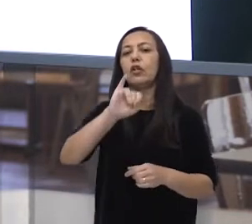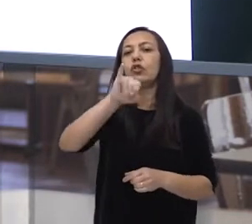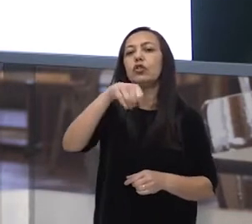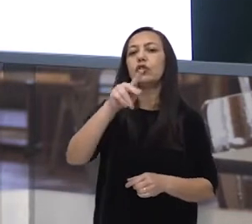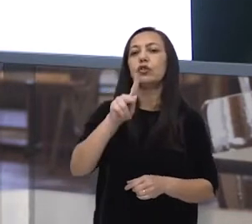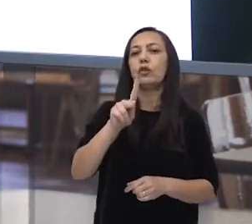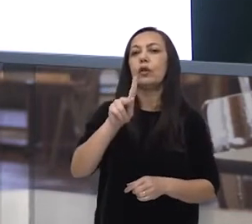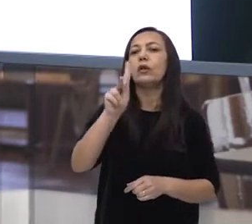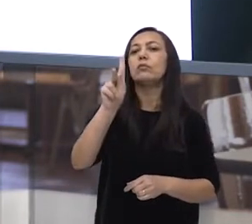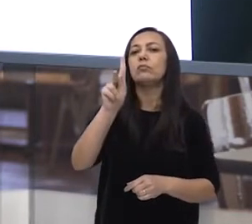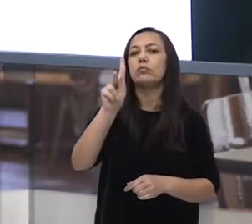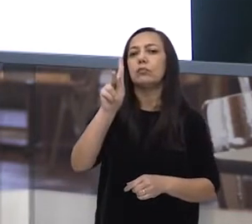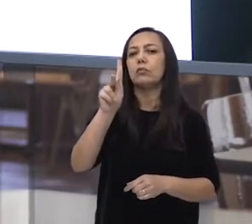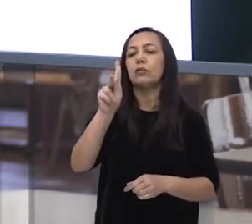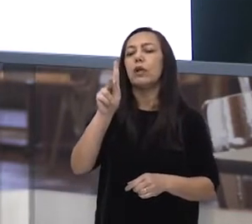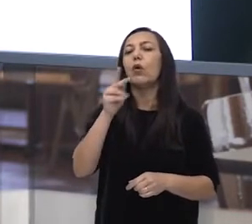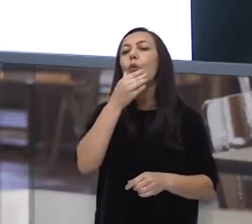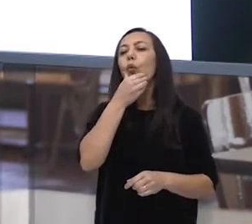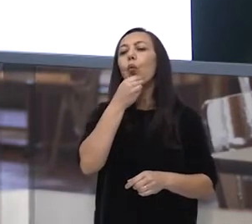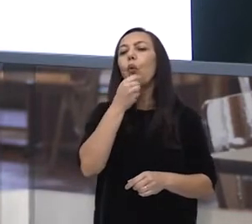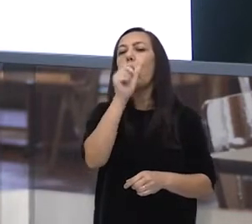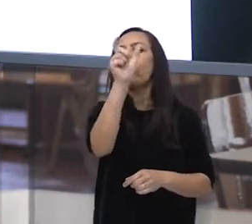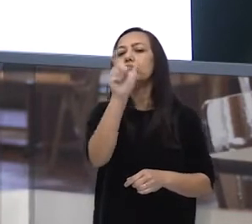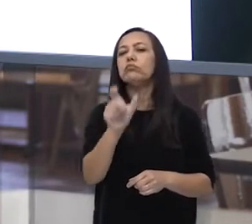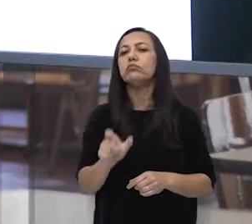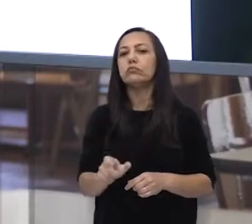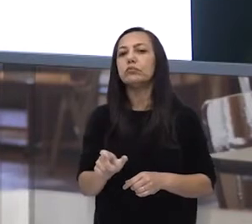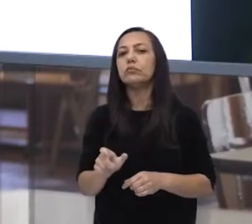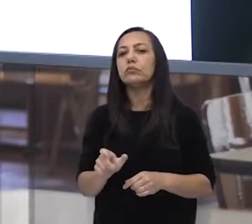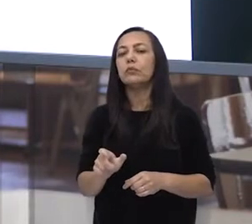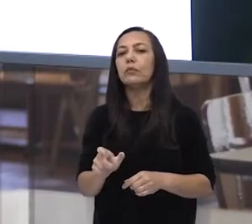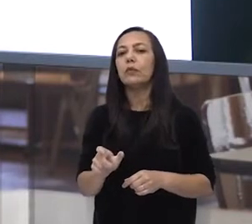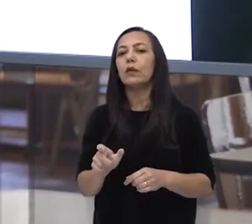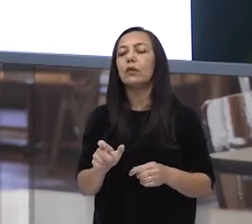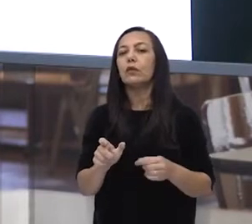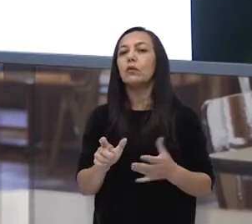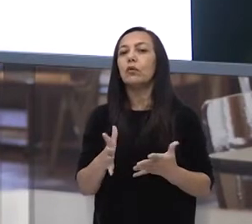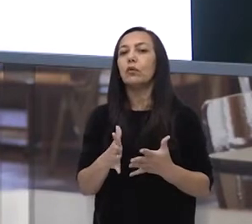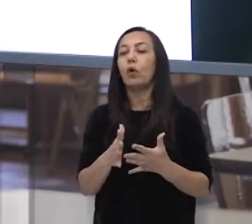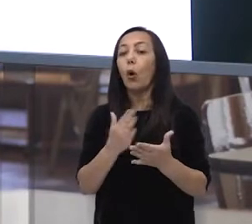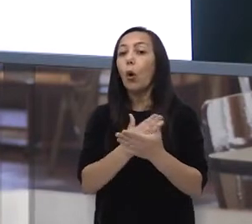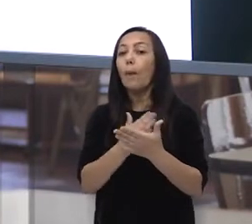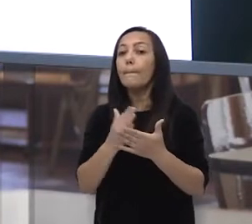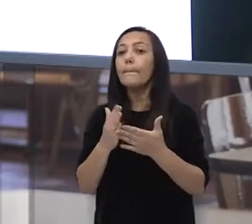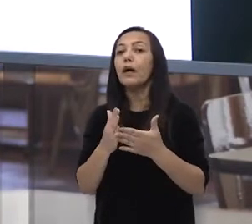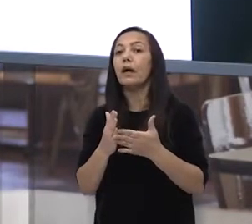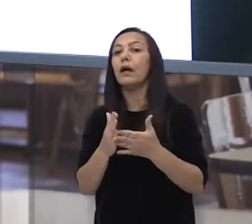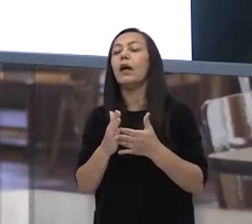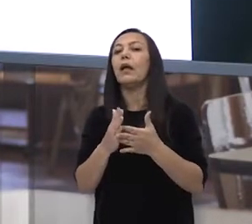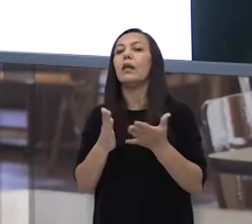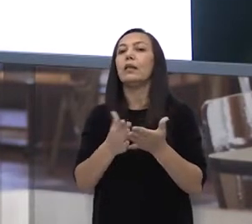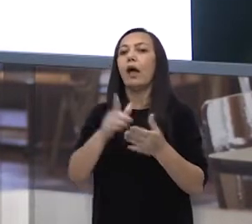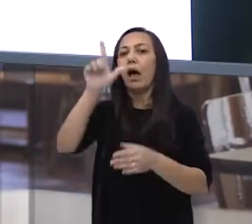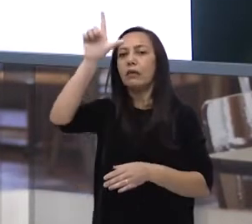JK, tá? Então, Juscelino, quando assume o Brasil, né, ele investe na